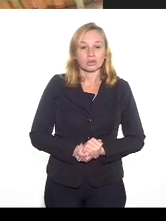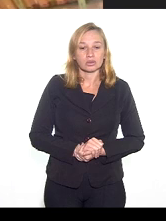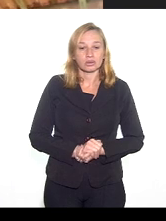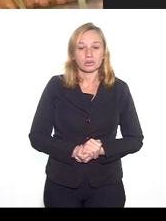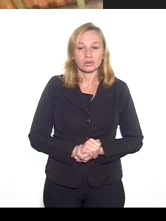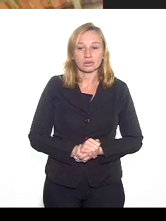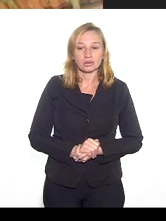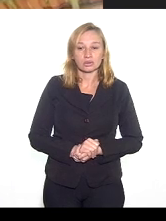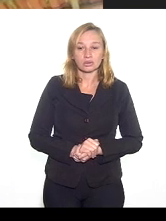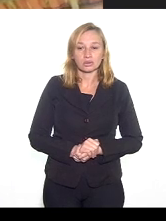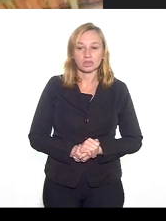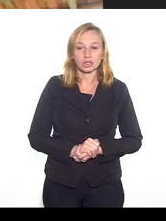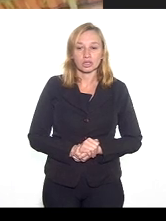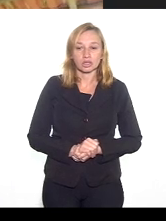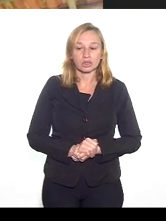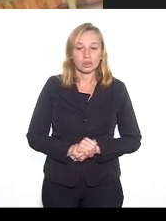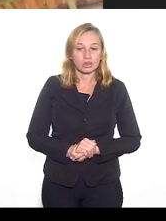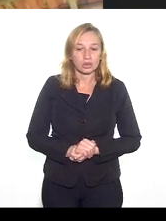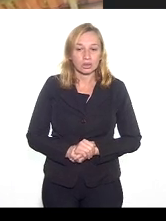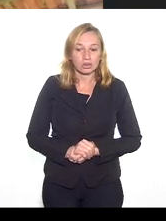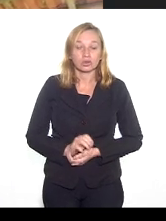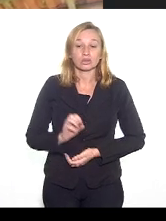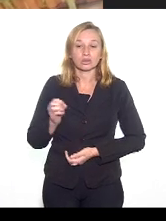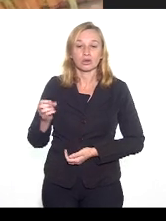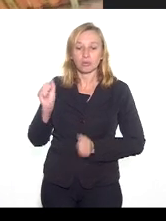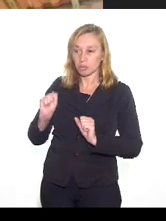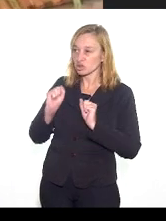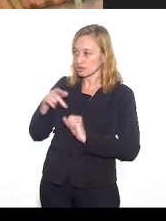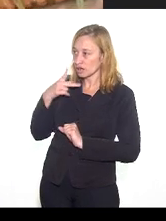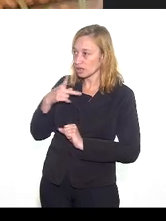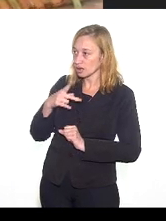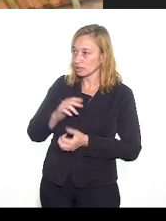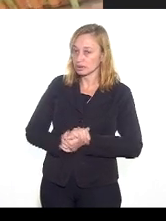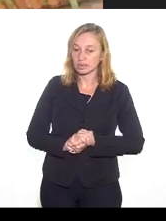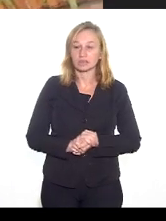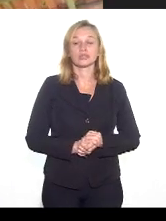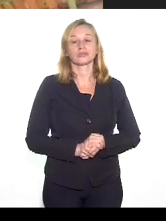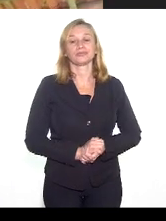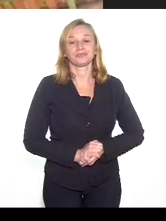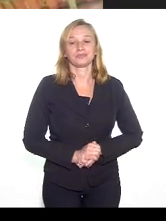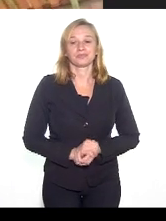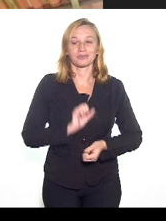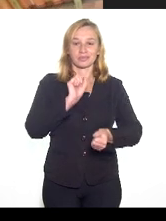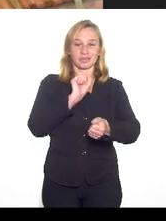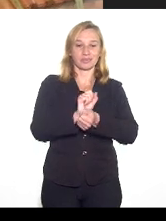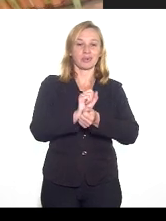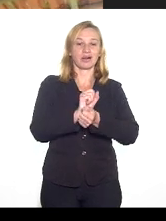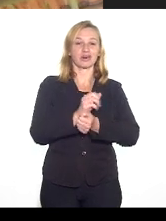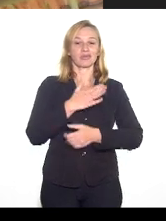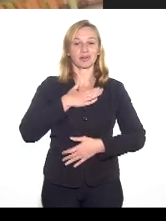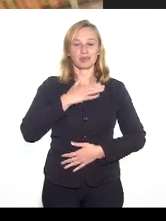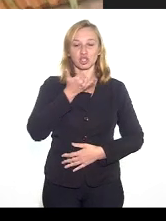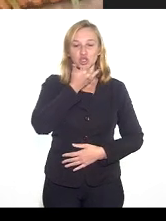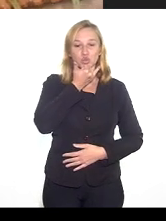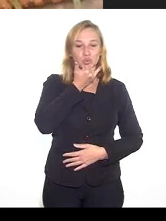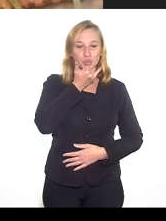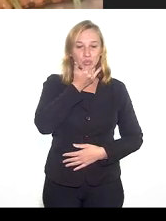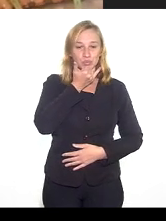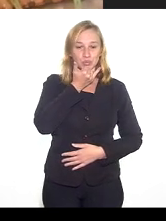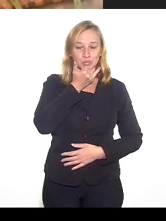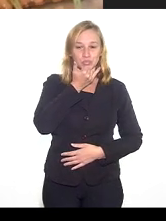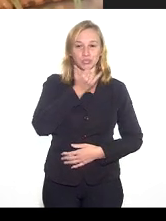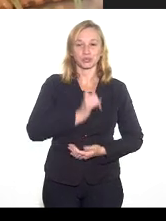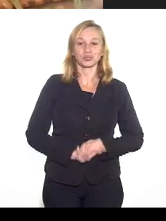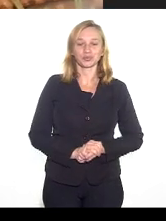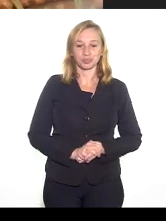Alô? Deputado, já estou com a palavra? É que travou aqui para mim, mil desculpas.